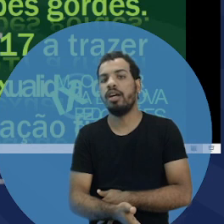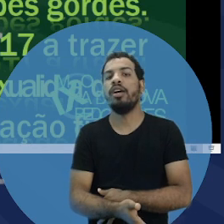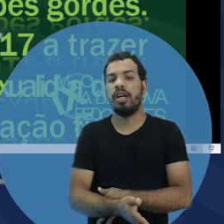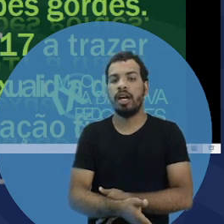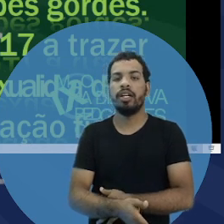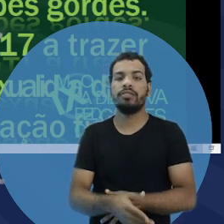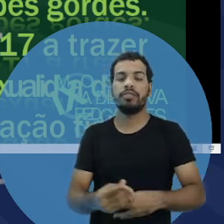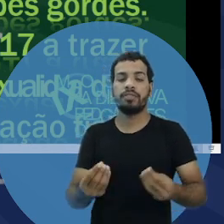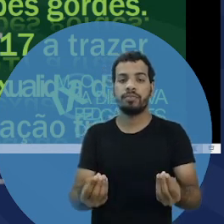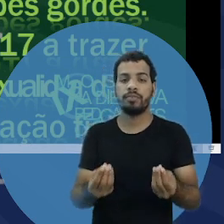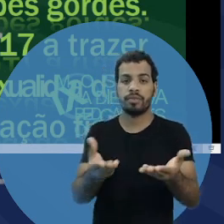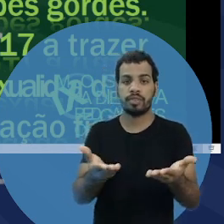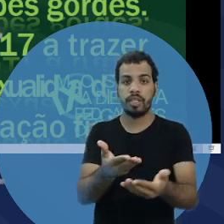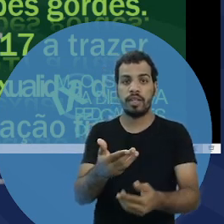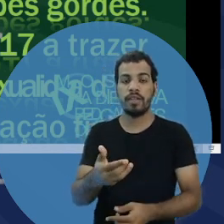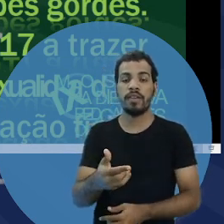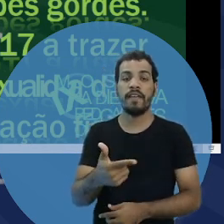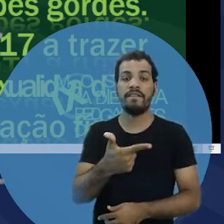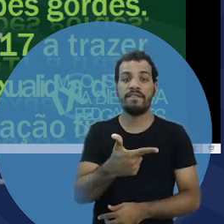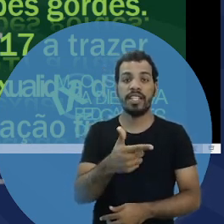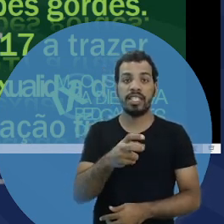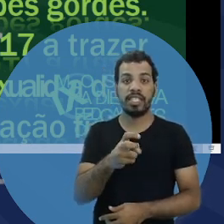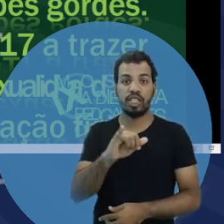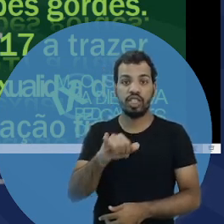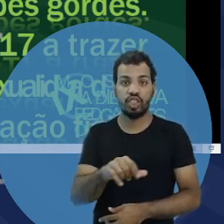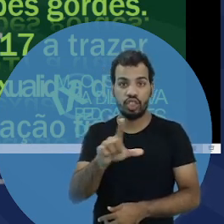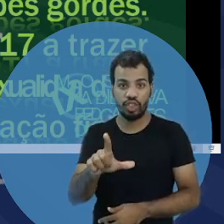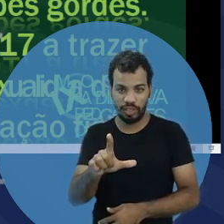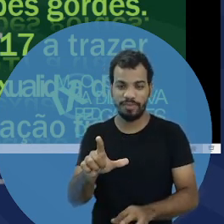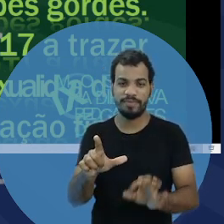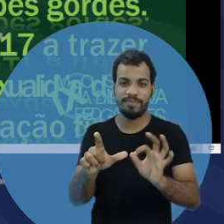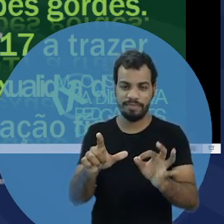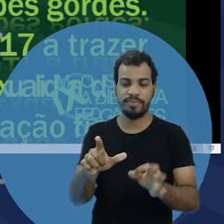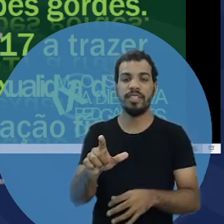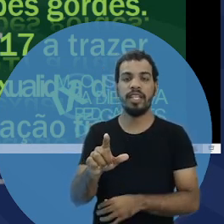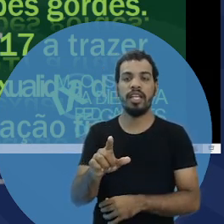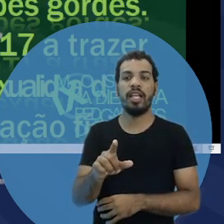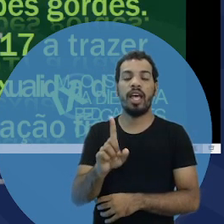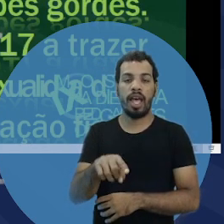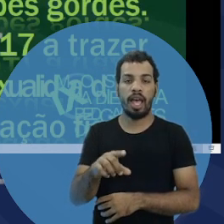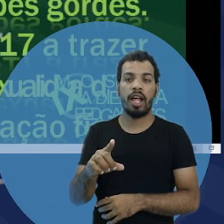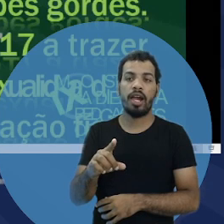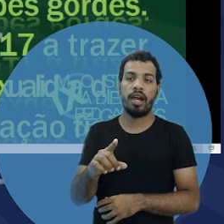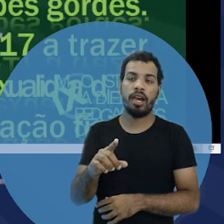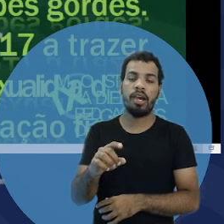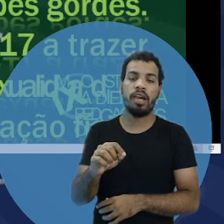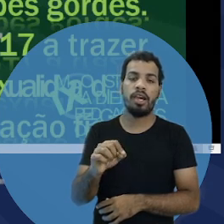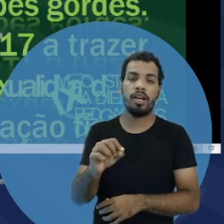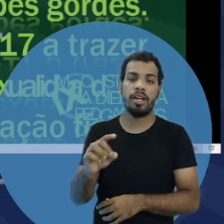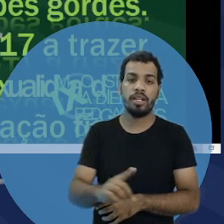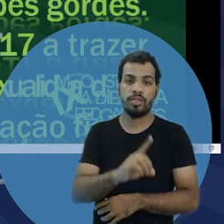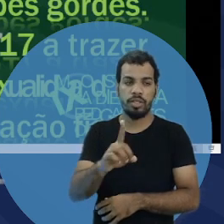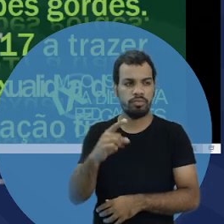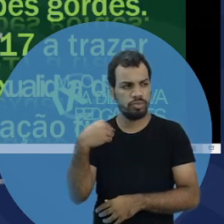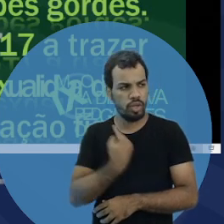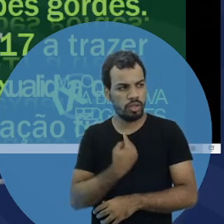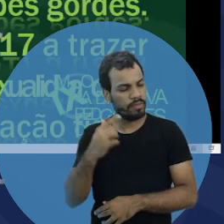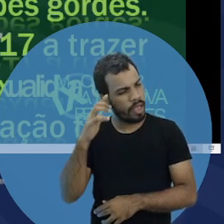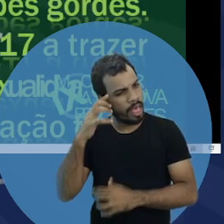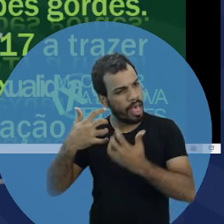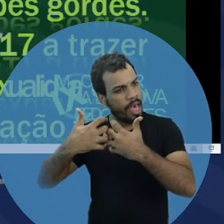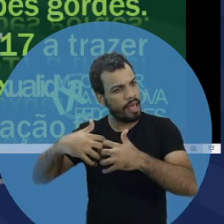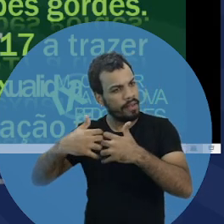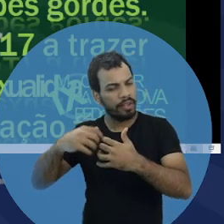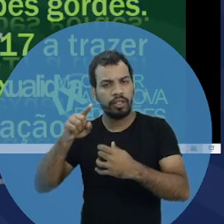o 25 de julho, né, que é o dia em que a gente reflete, né, sobre a questão das mulheres